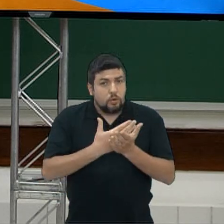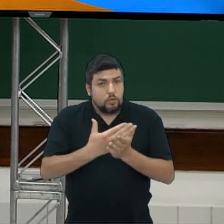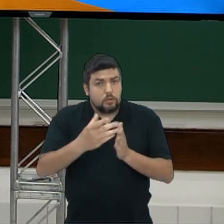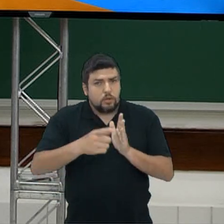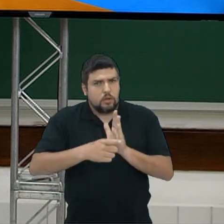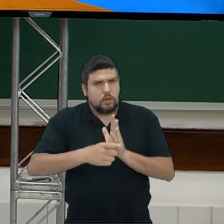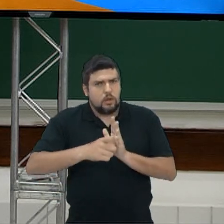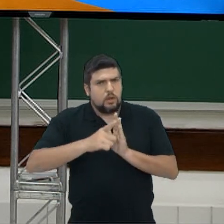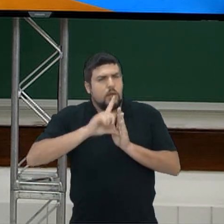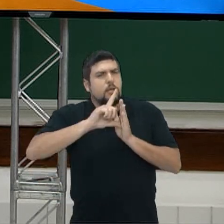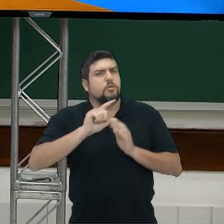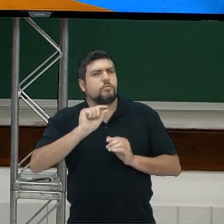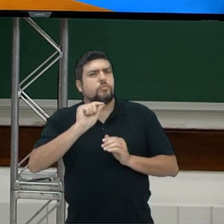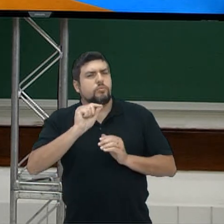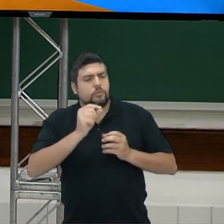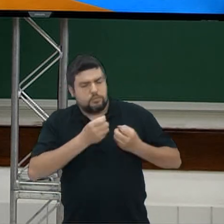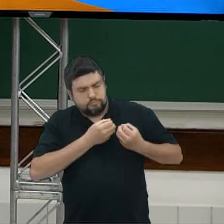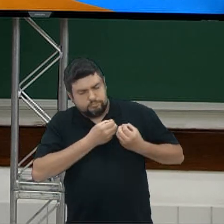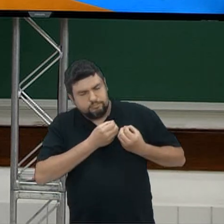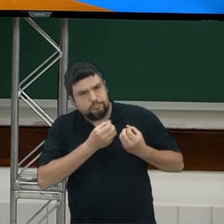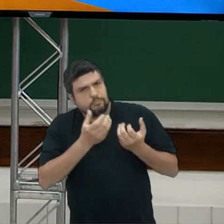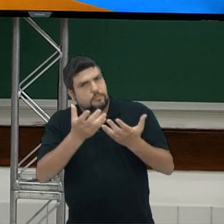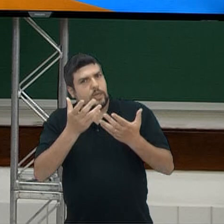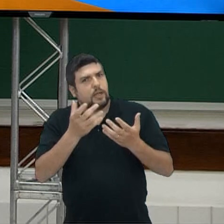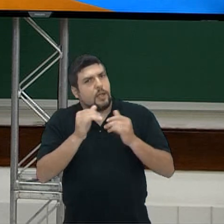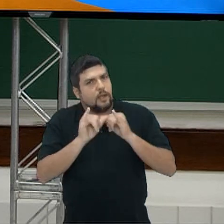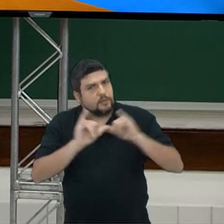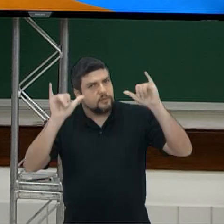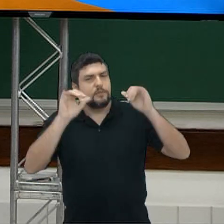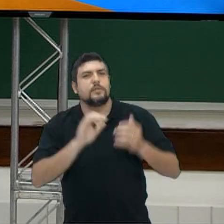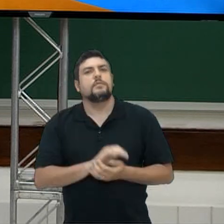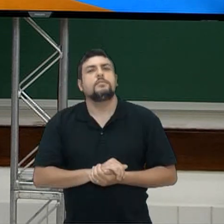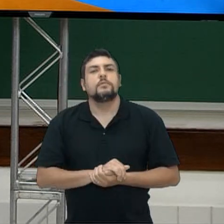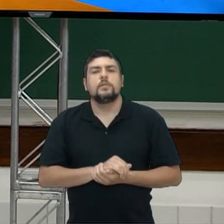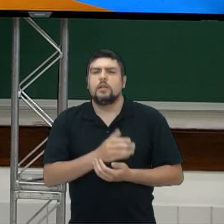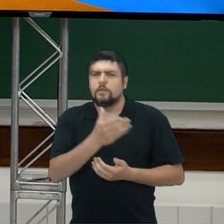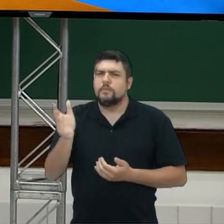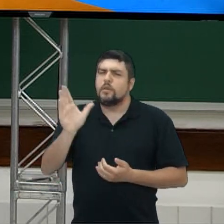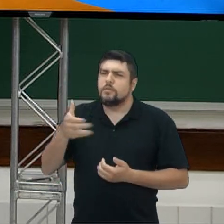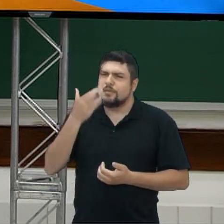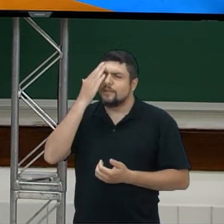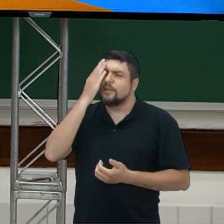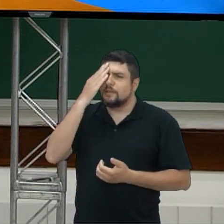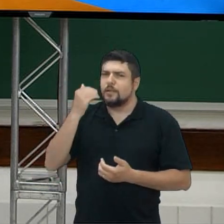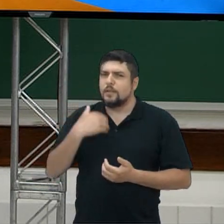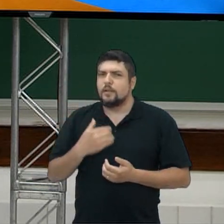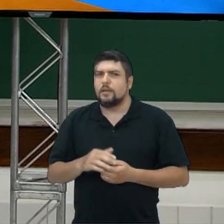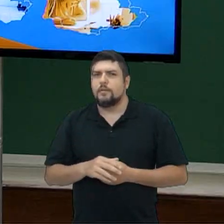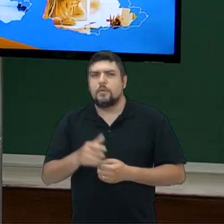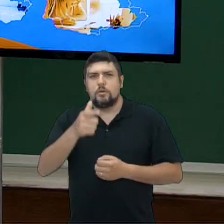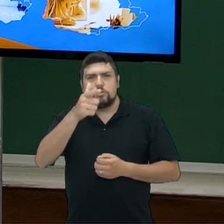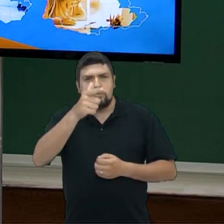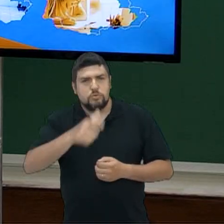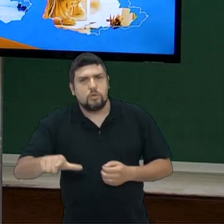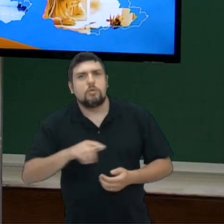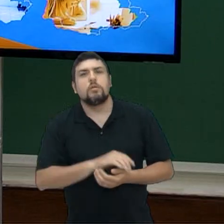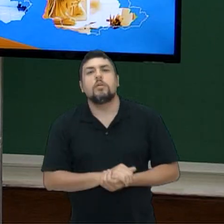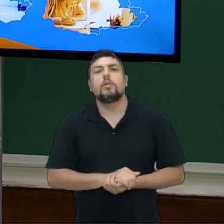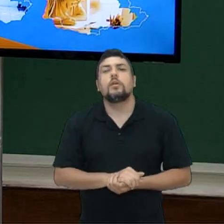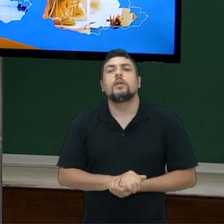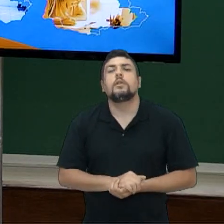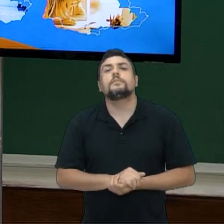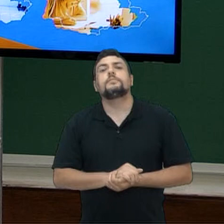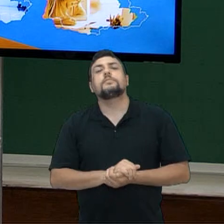ó, recadinhos do coração. Vocês sabem o que eu vou falar, mas eu vou falar mesmo assim. Câmera 2, produção, por